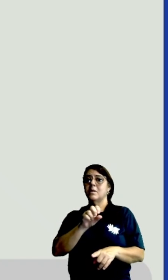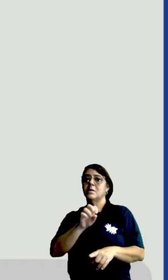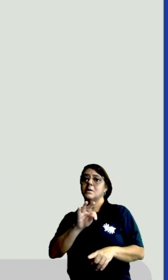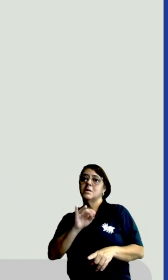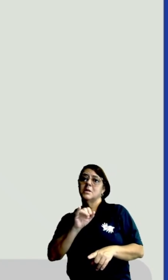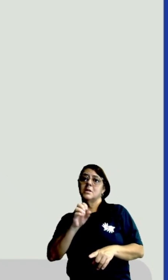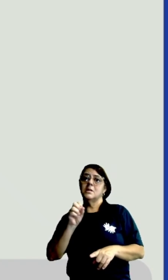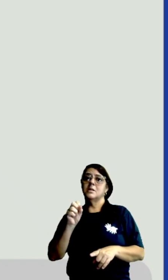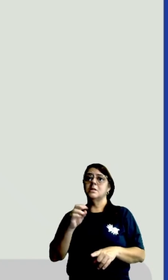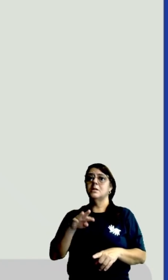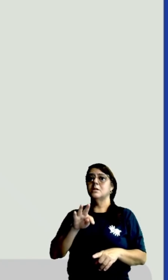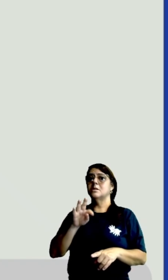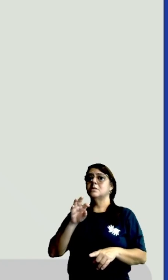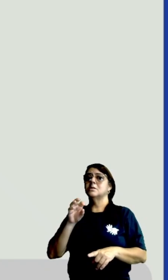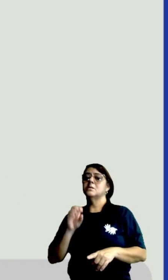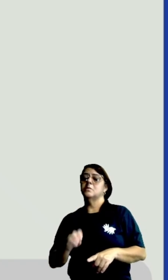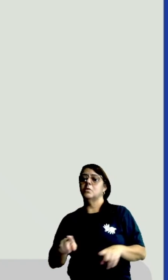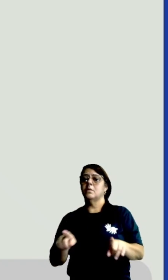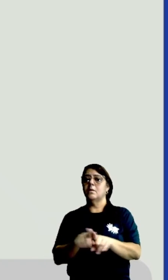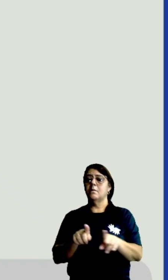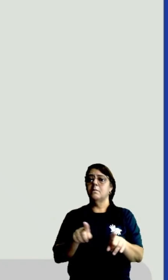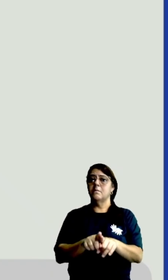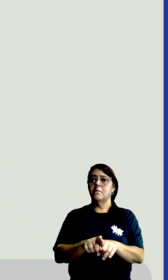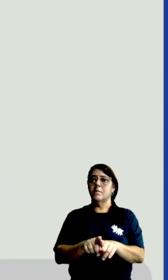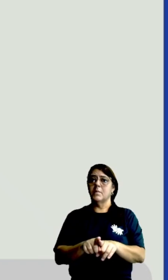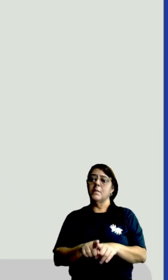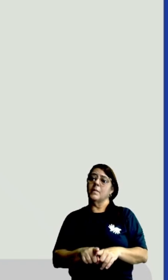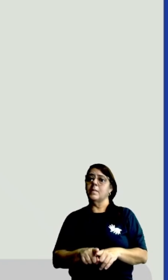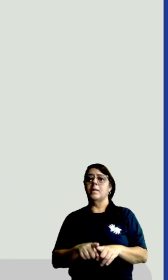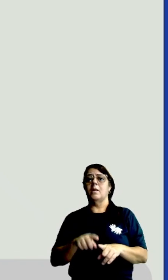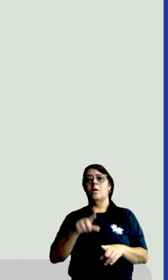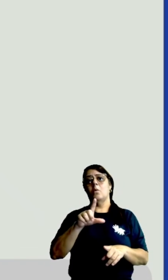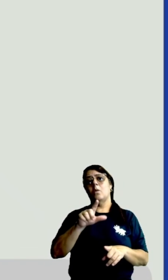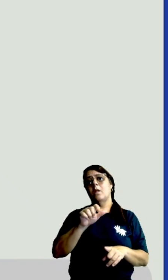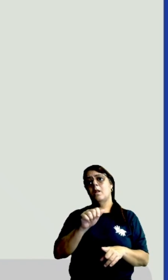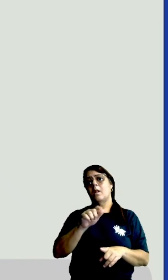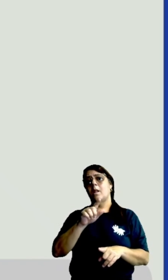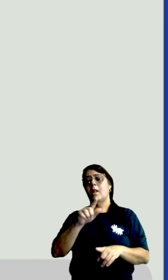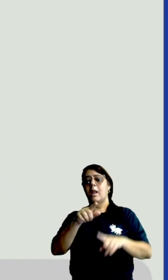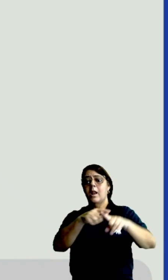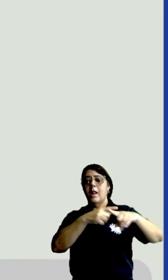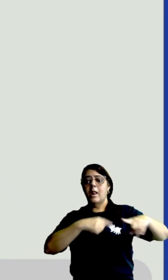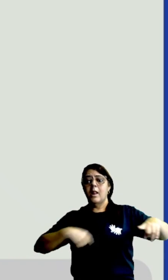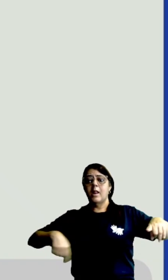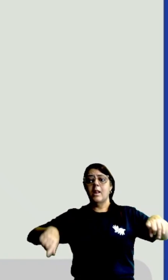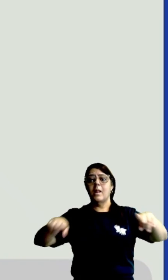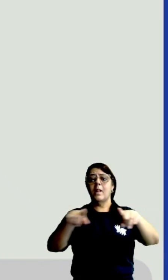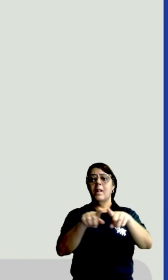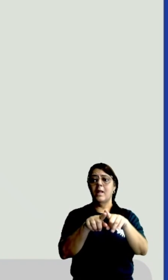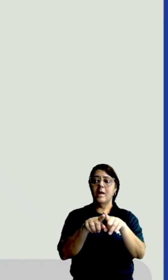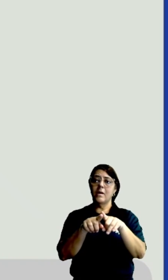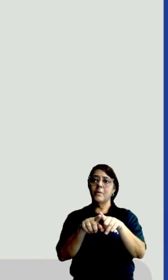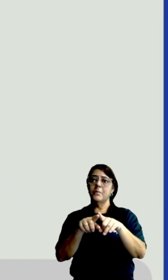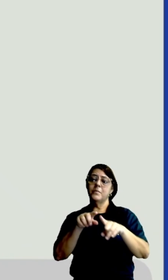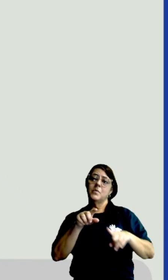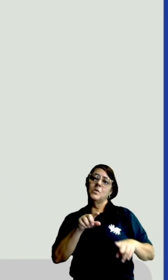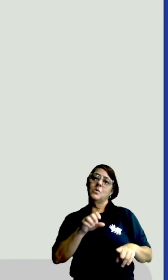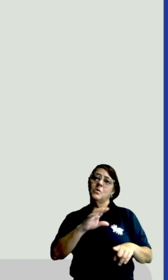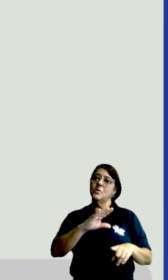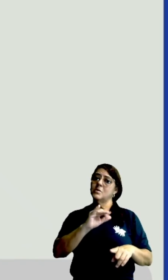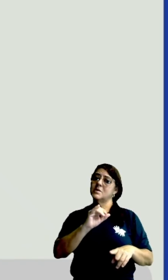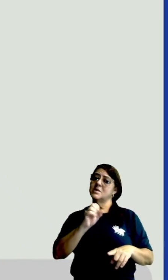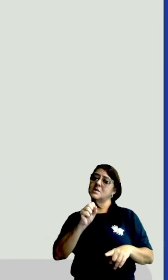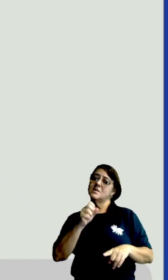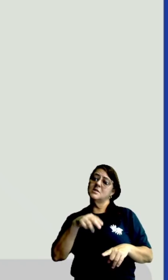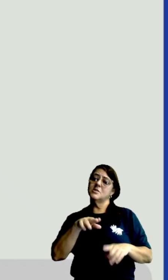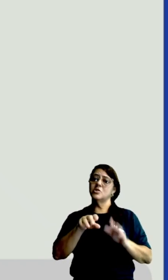descobre e um lago dos Cisnes que a gente trouxe né E aí também trouxemos nem evolução da música